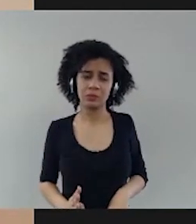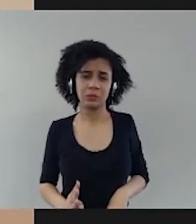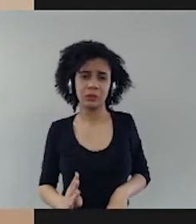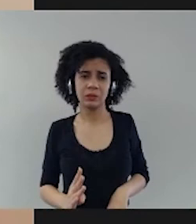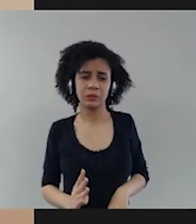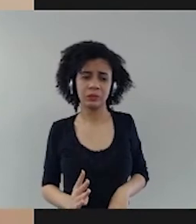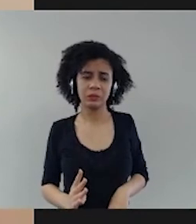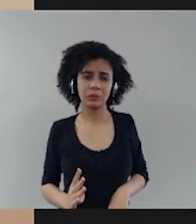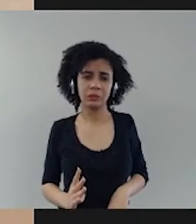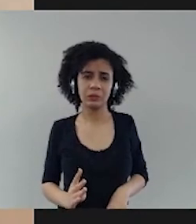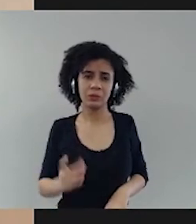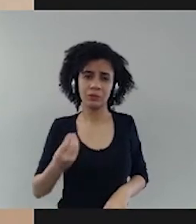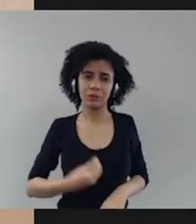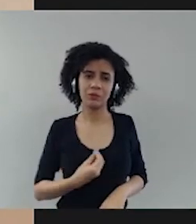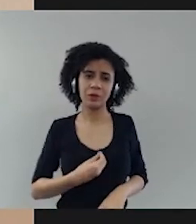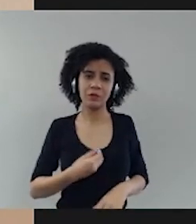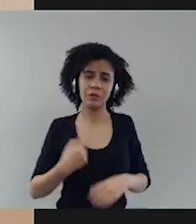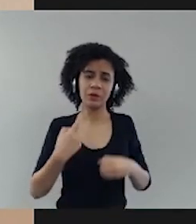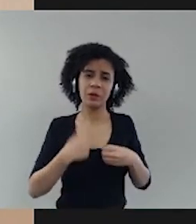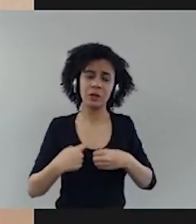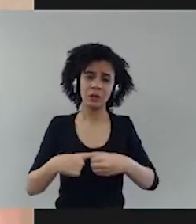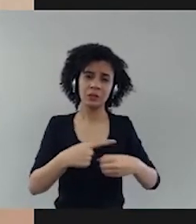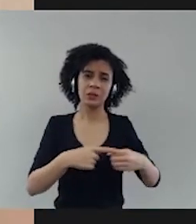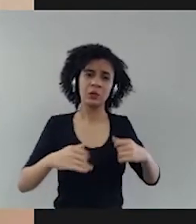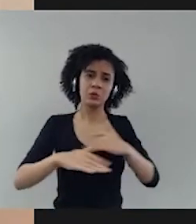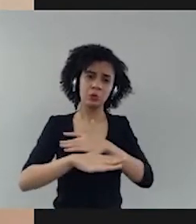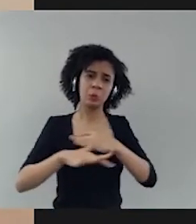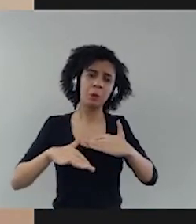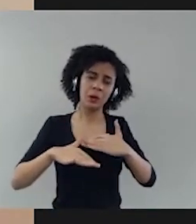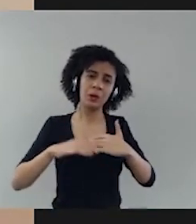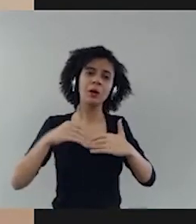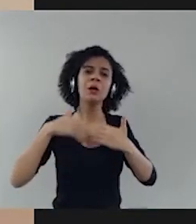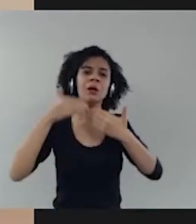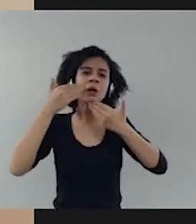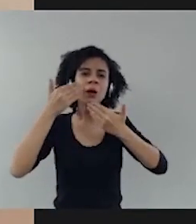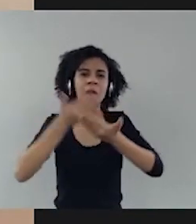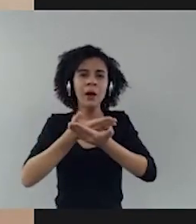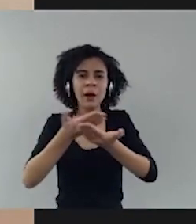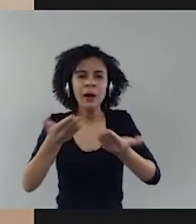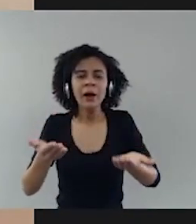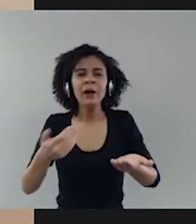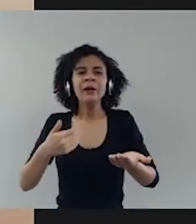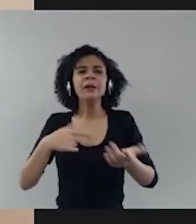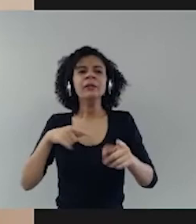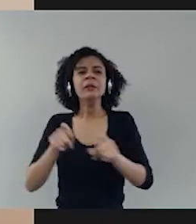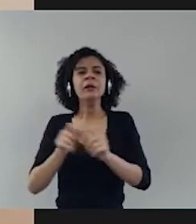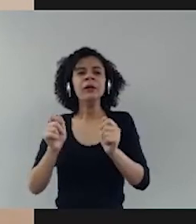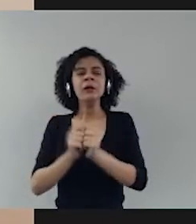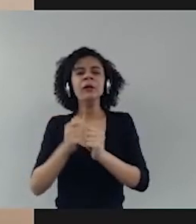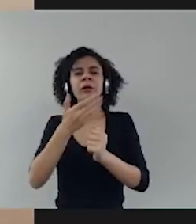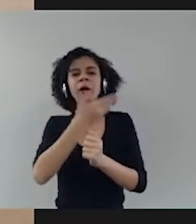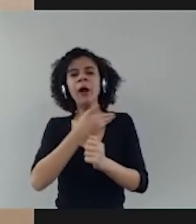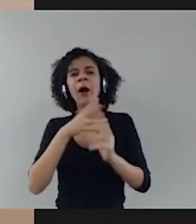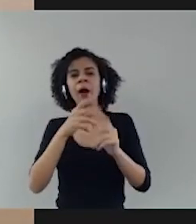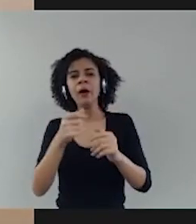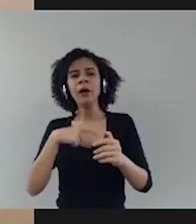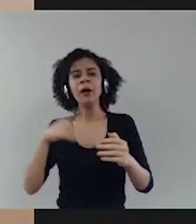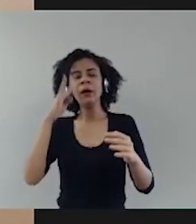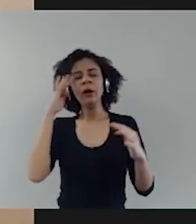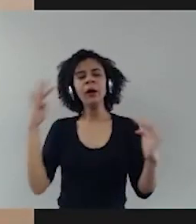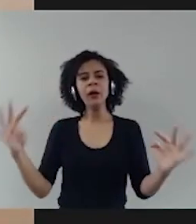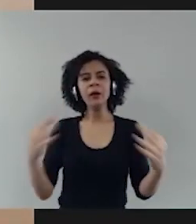brasileiras que vivem em áreas urbanas. E agradeço a oportunidade de estar aqui com o Edésio, com a Marina, com o Jader, com todos que